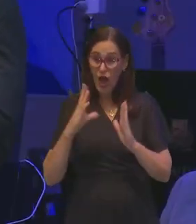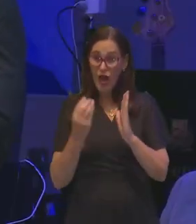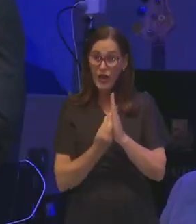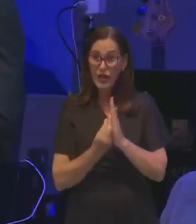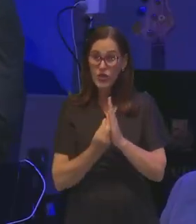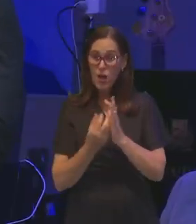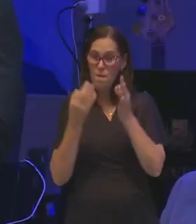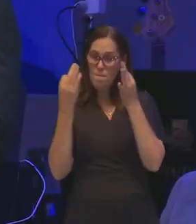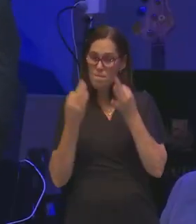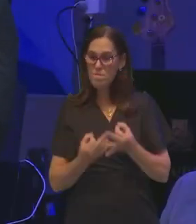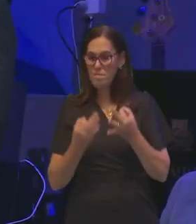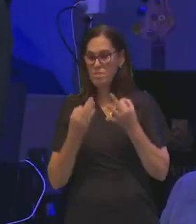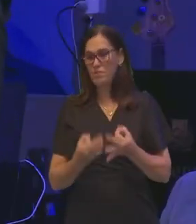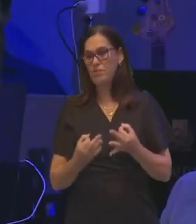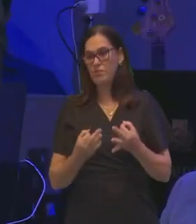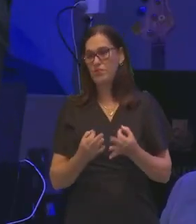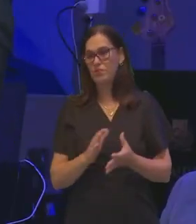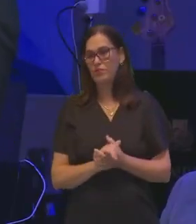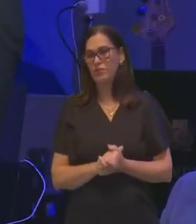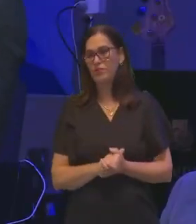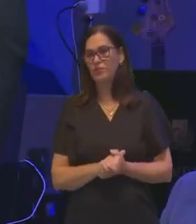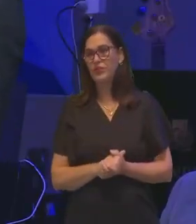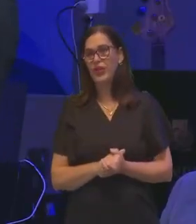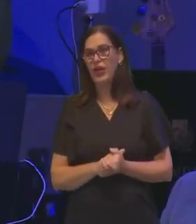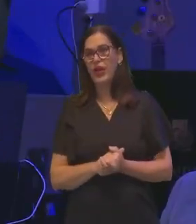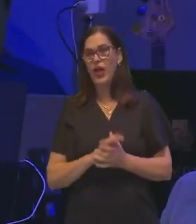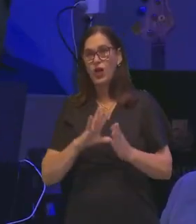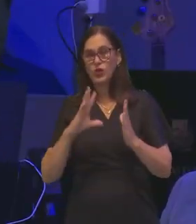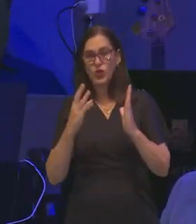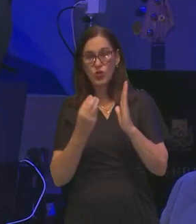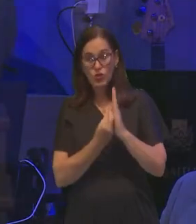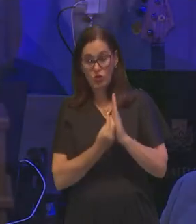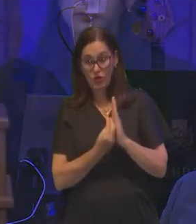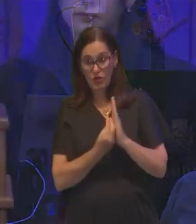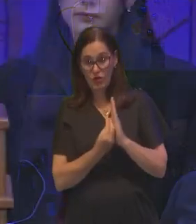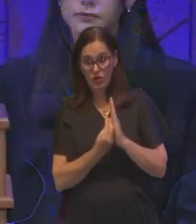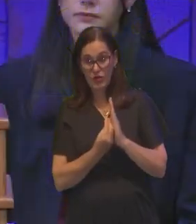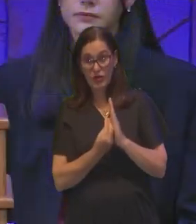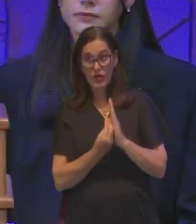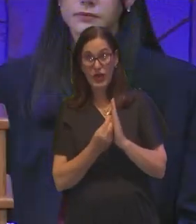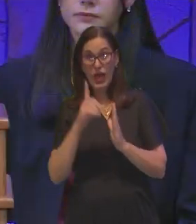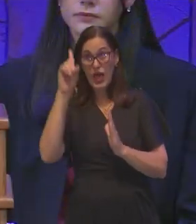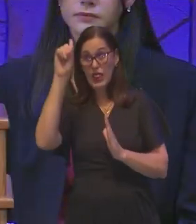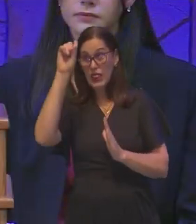ideal. Nós temos a igreja estabelecida